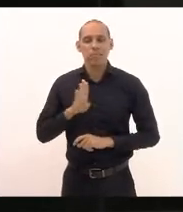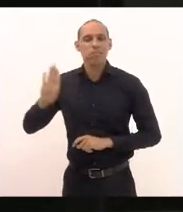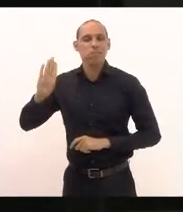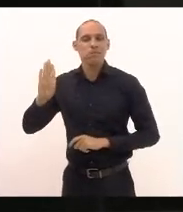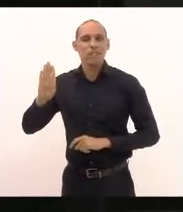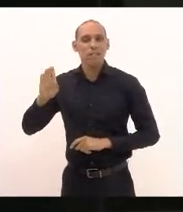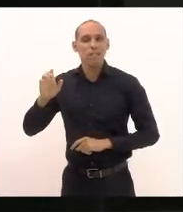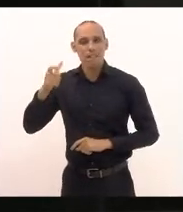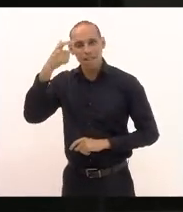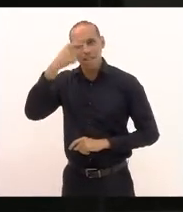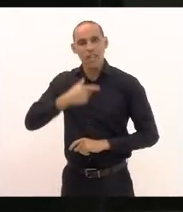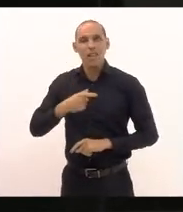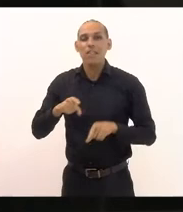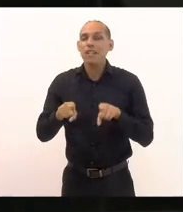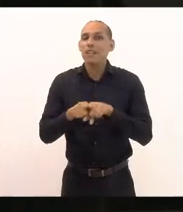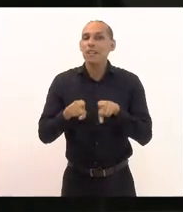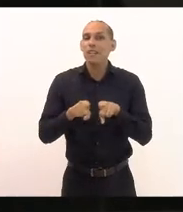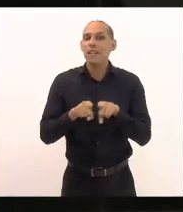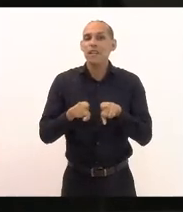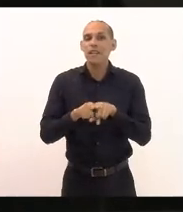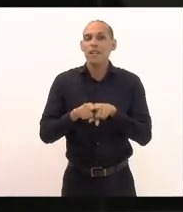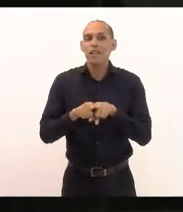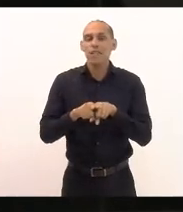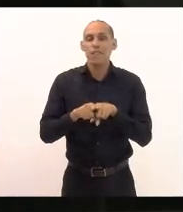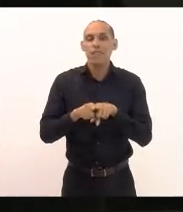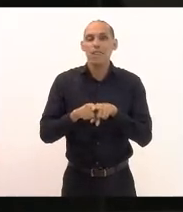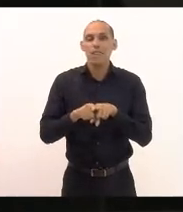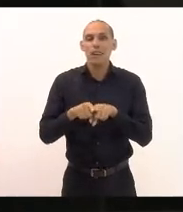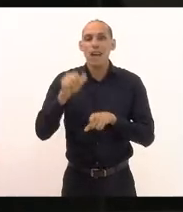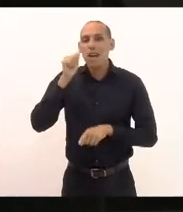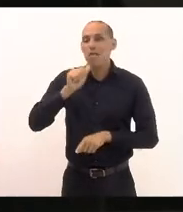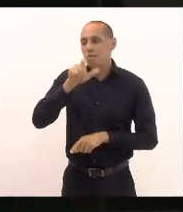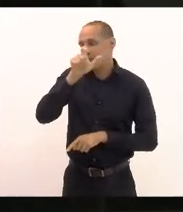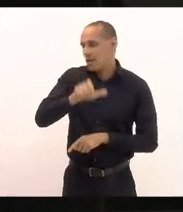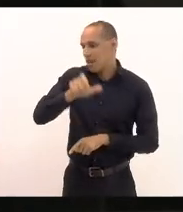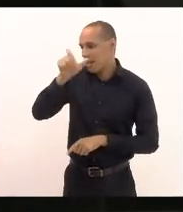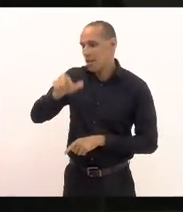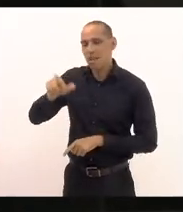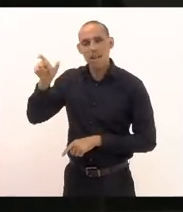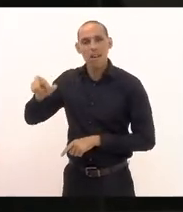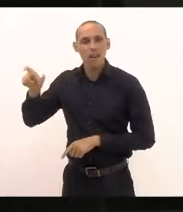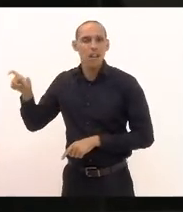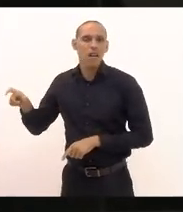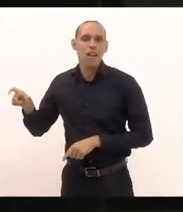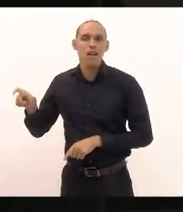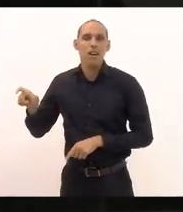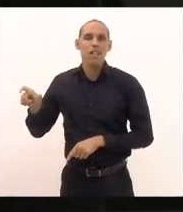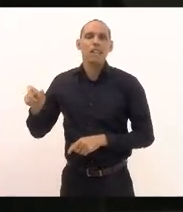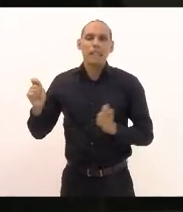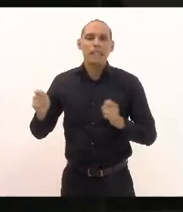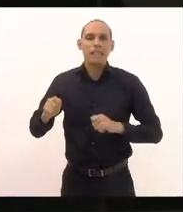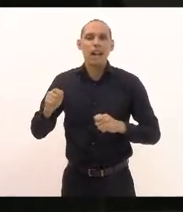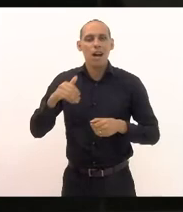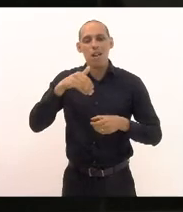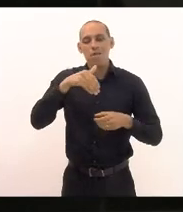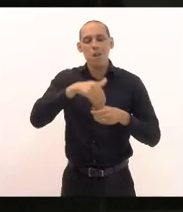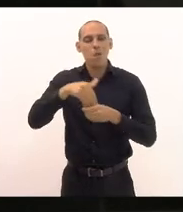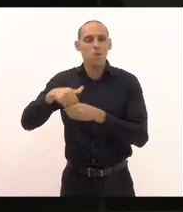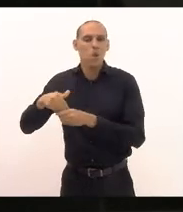a efetividade à eleição das mulheres, para que elas possam, sim, através do olhar da